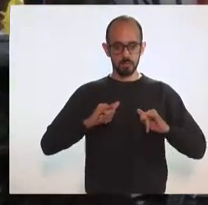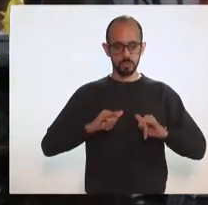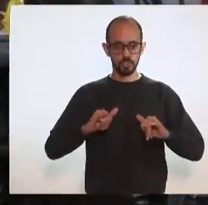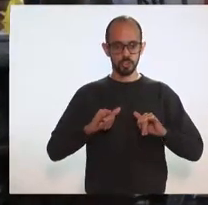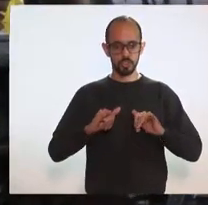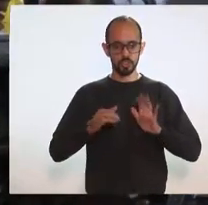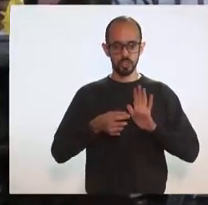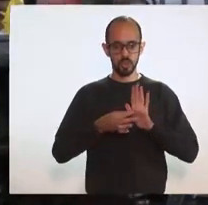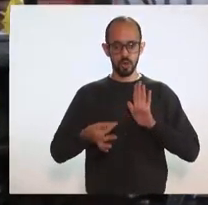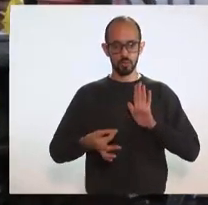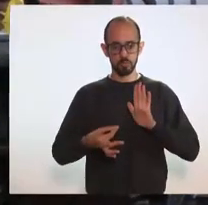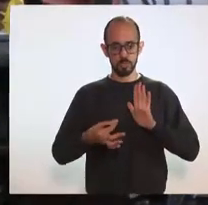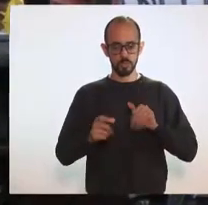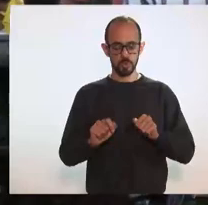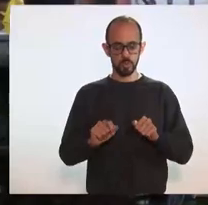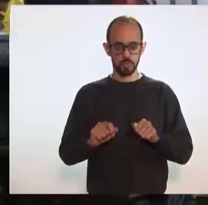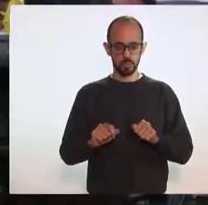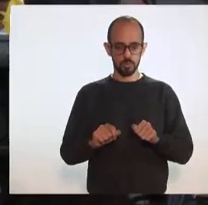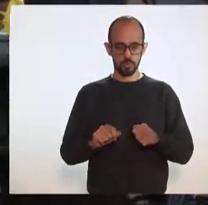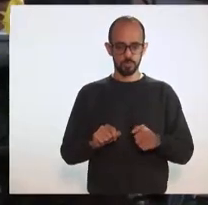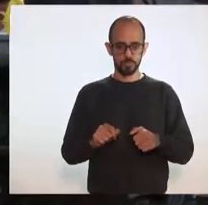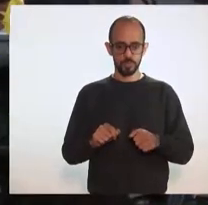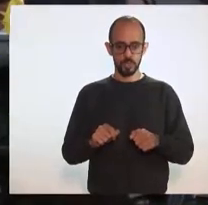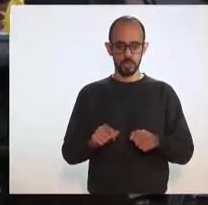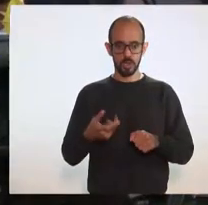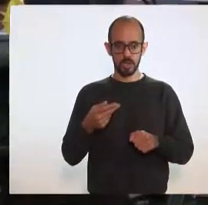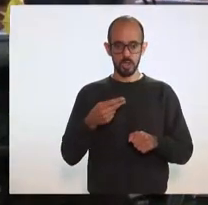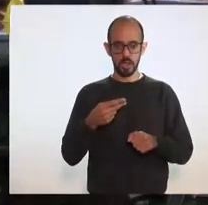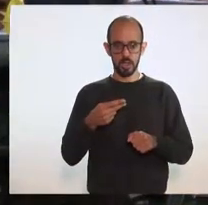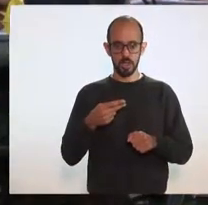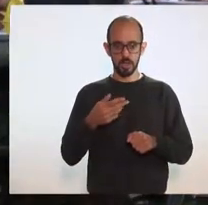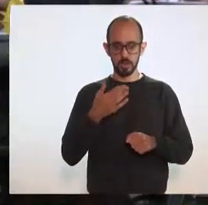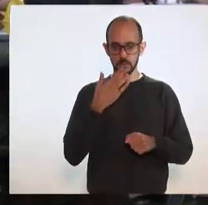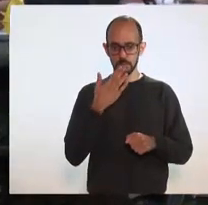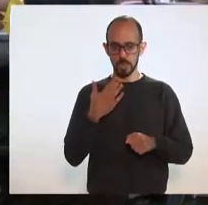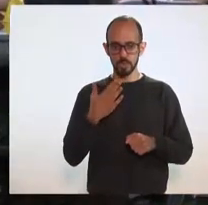externas presidência designa